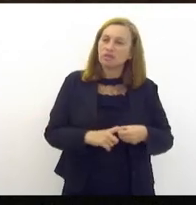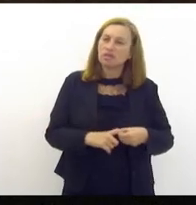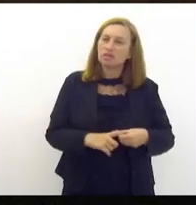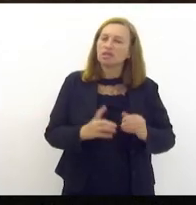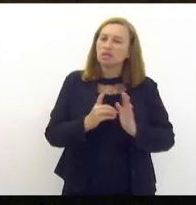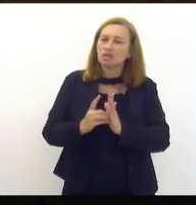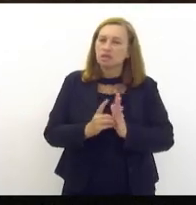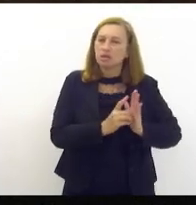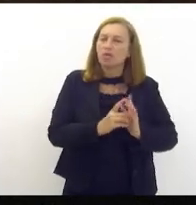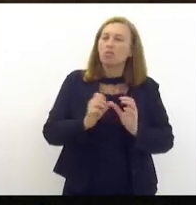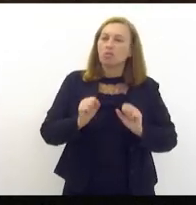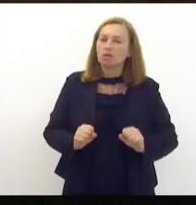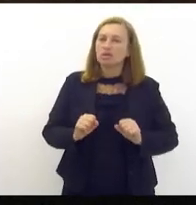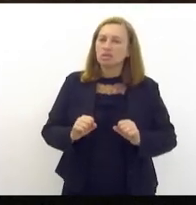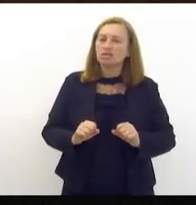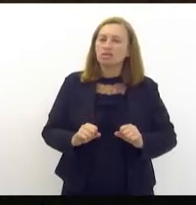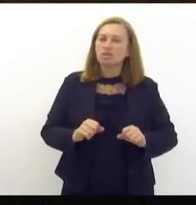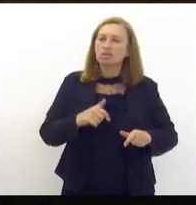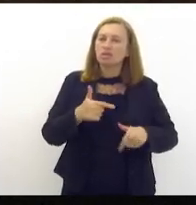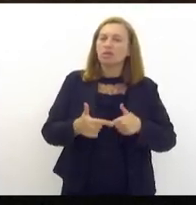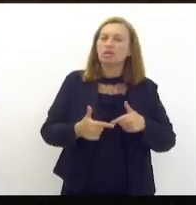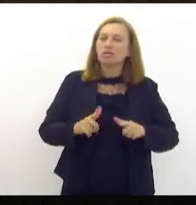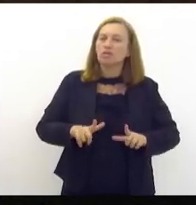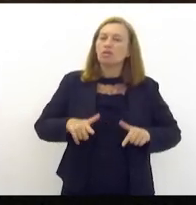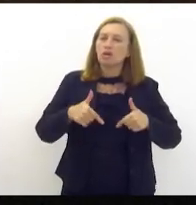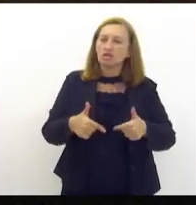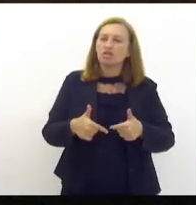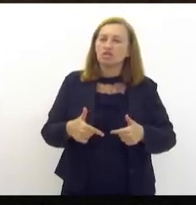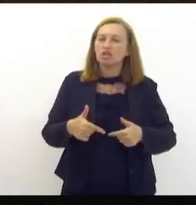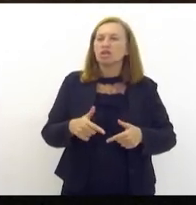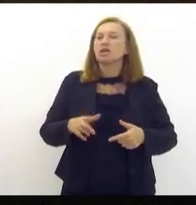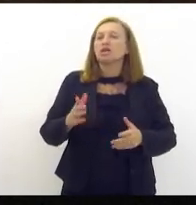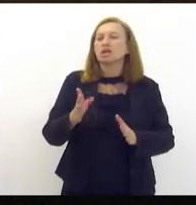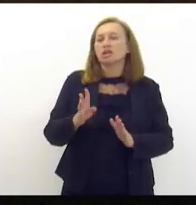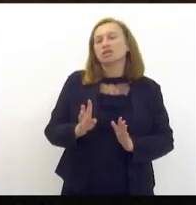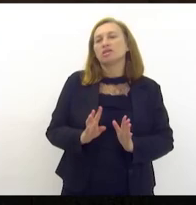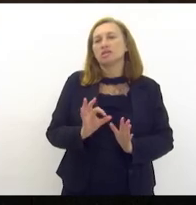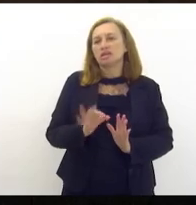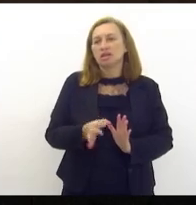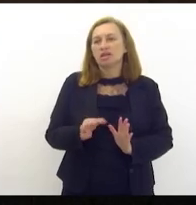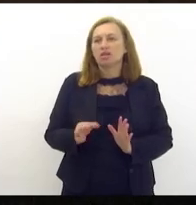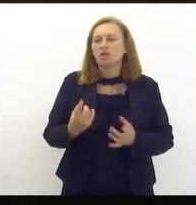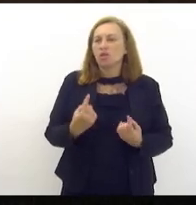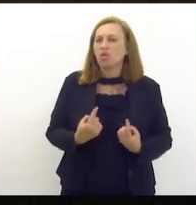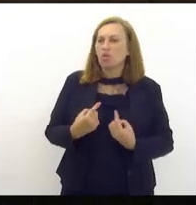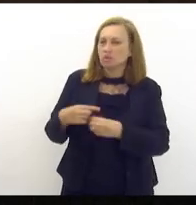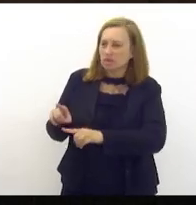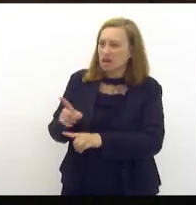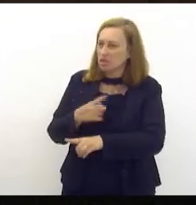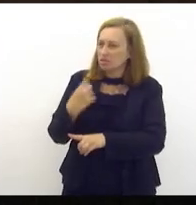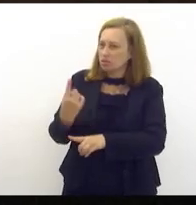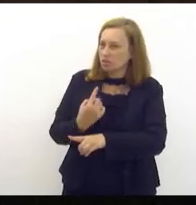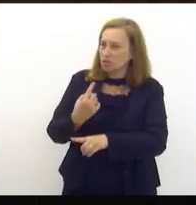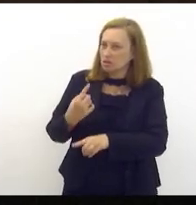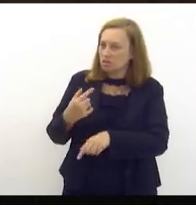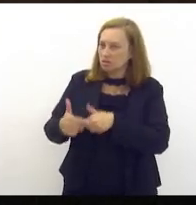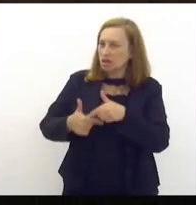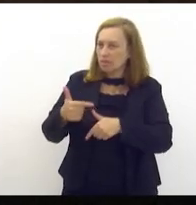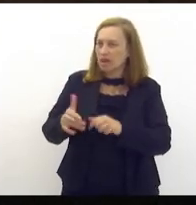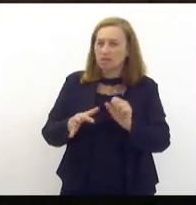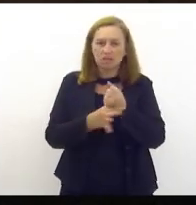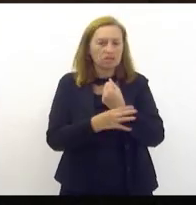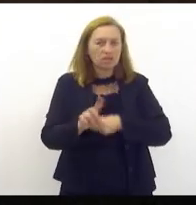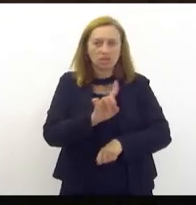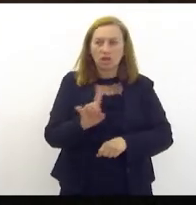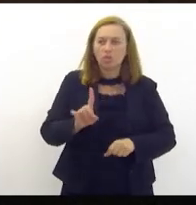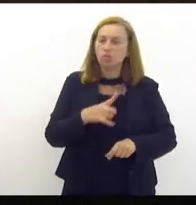para que possamos ter operações legais. Deixando claro que a comissão não é contrária às operações de segurança. Nossa